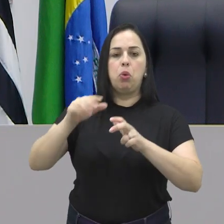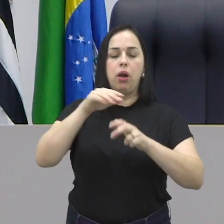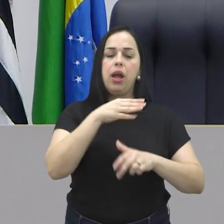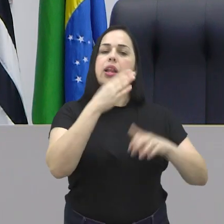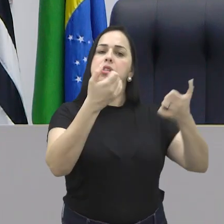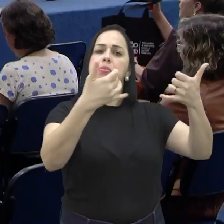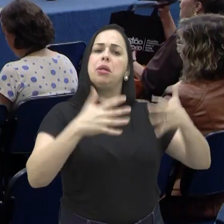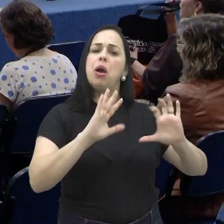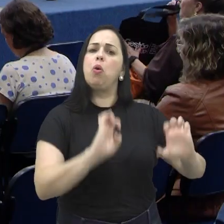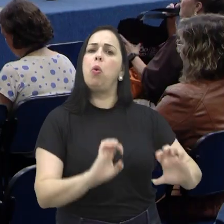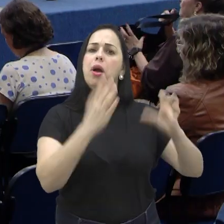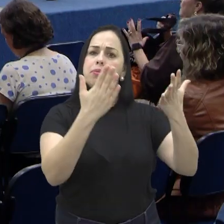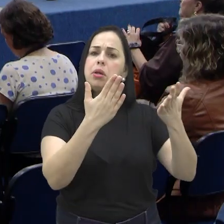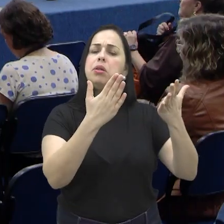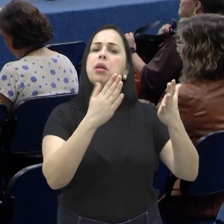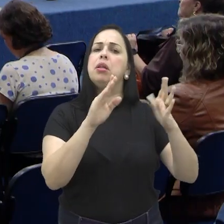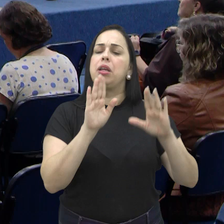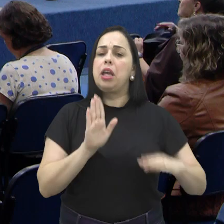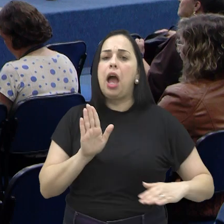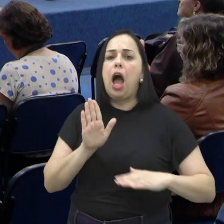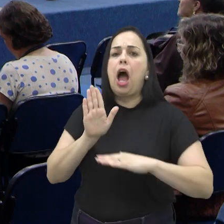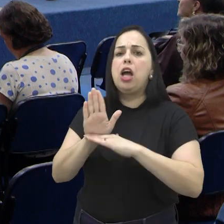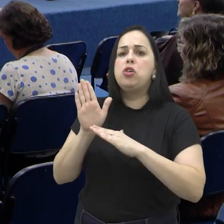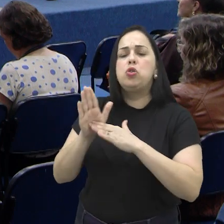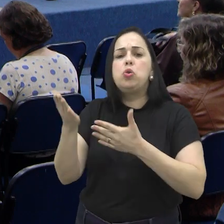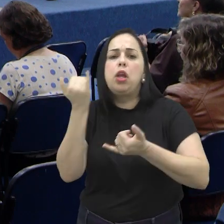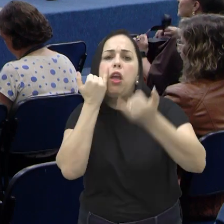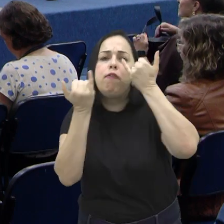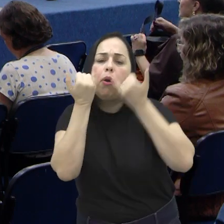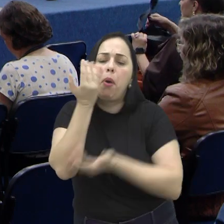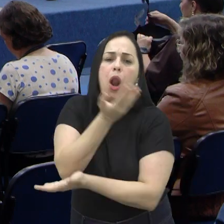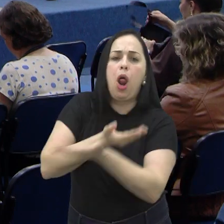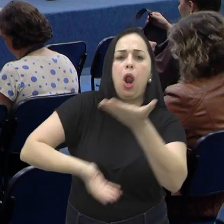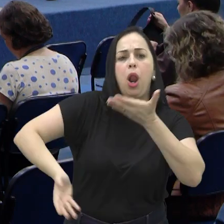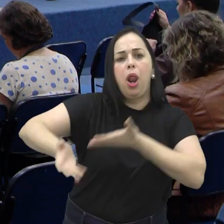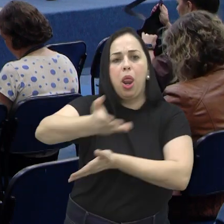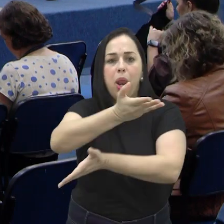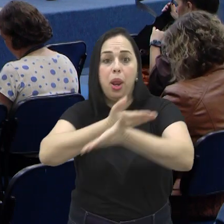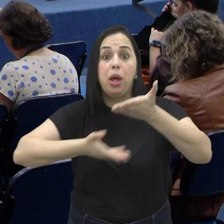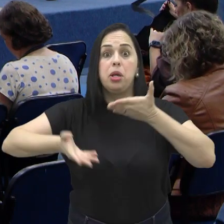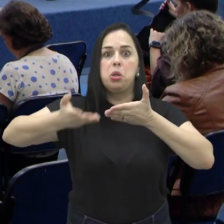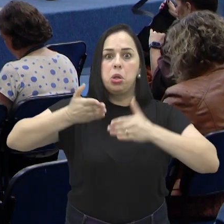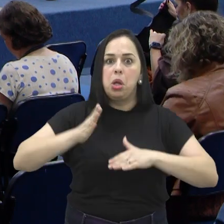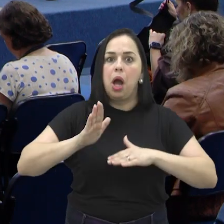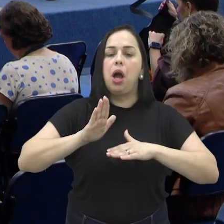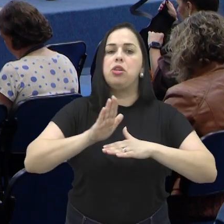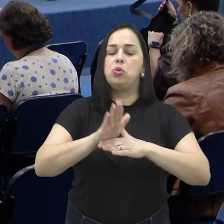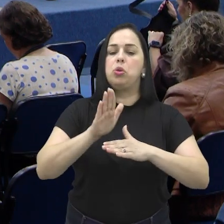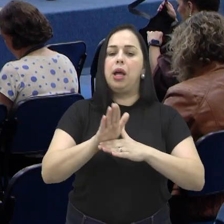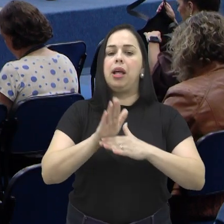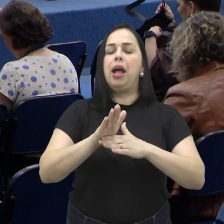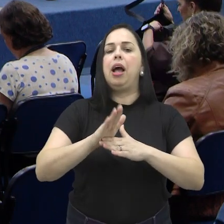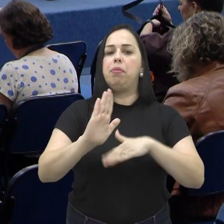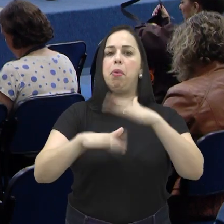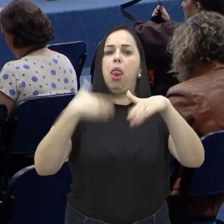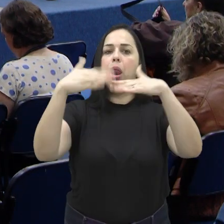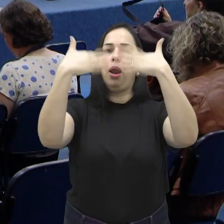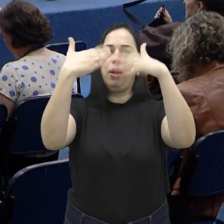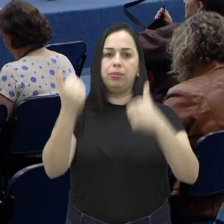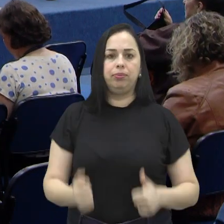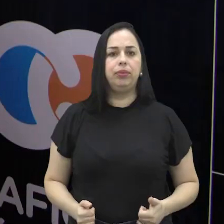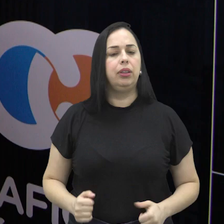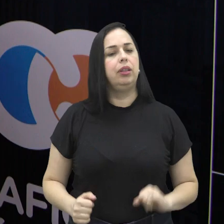evento no plenário, o Poder Legislativo contribui para a troca de informações valiosas e que favorecem o